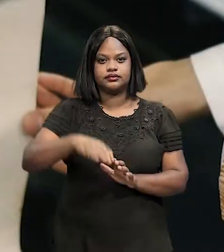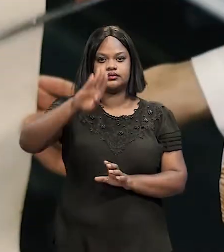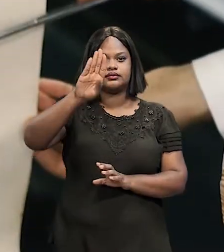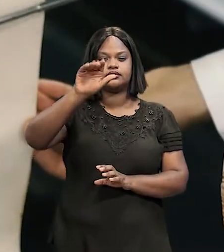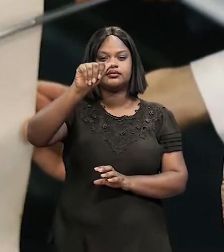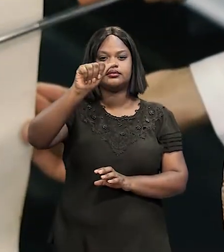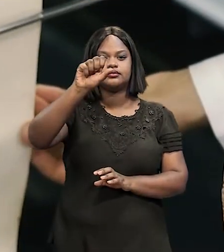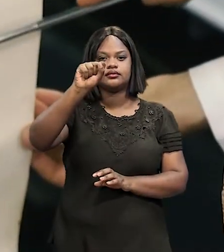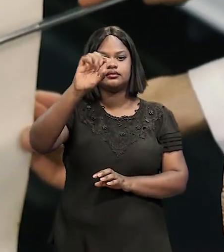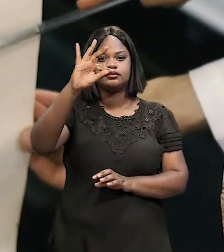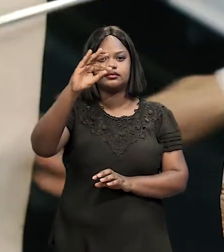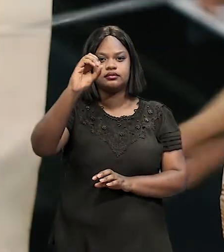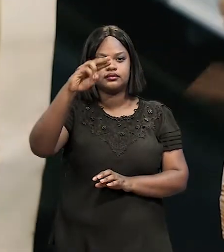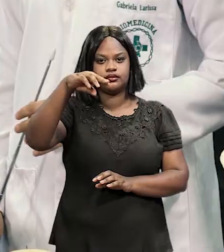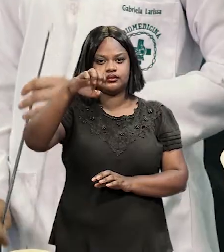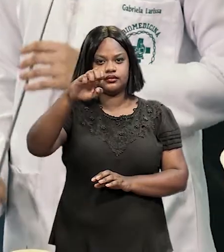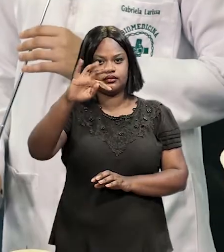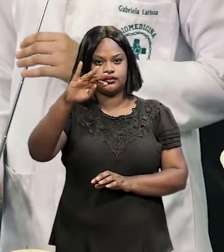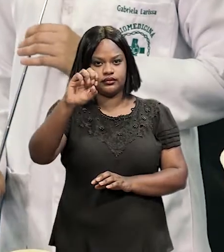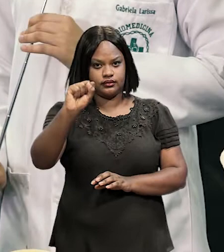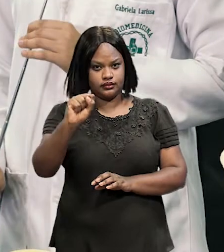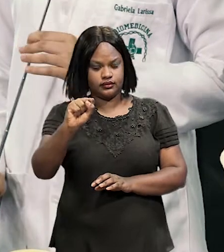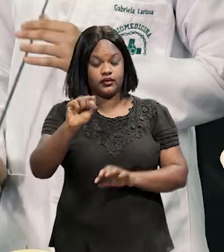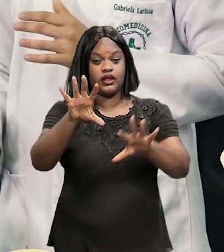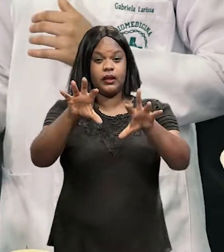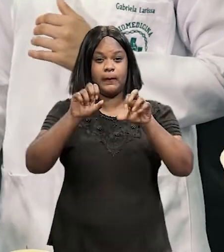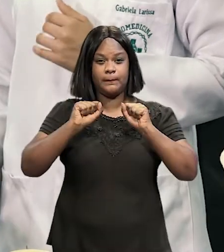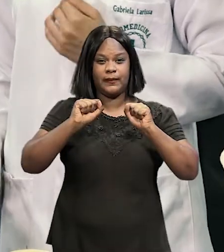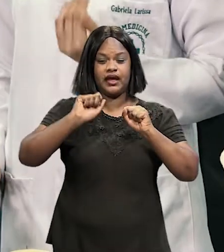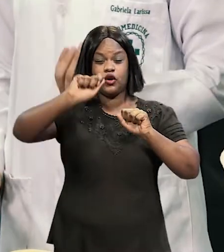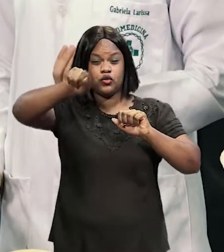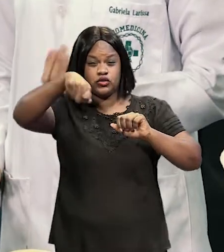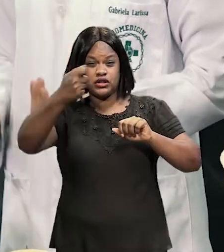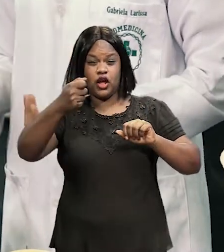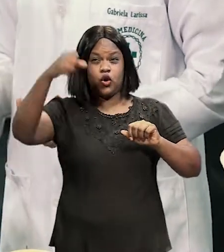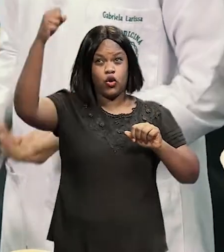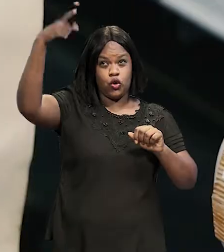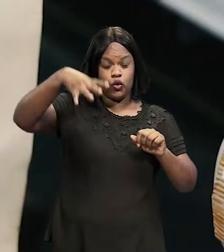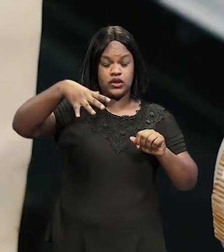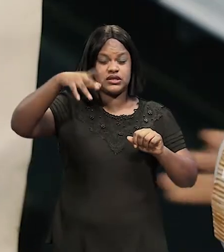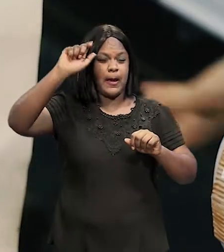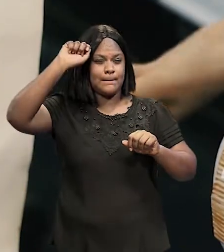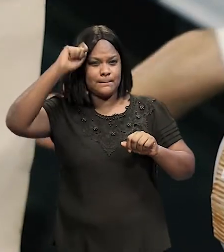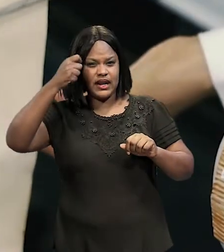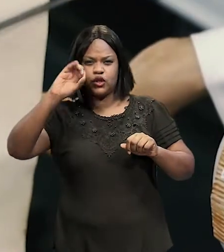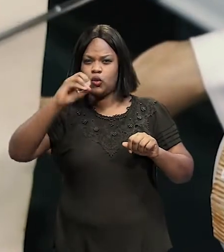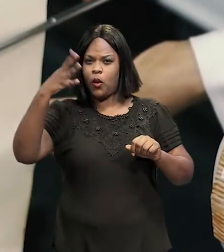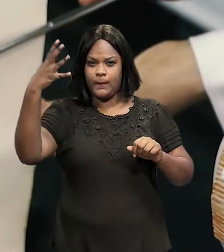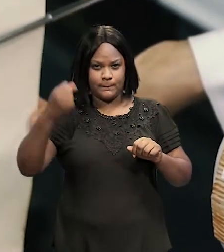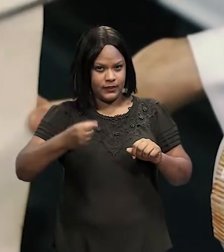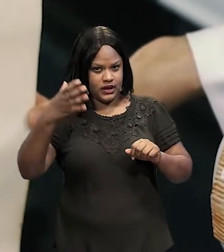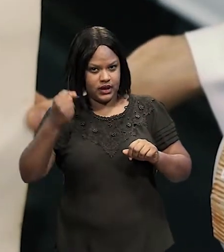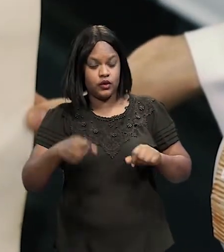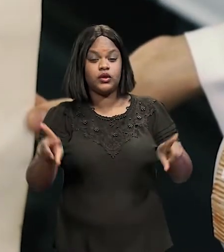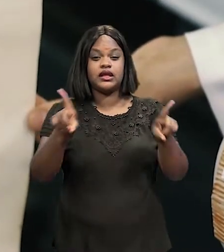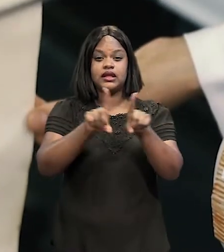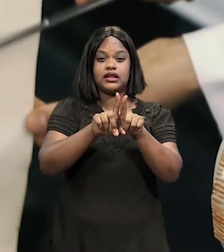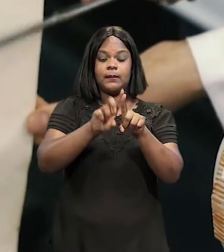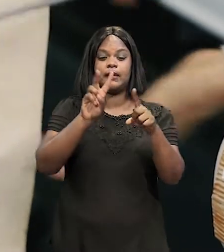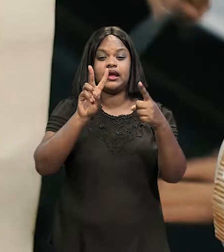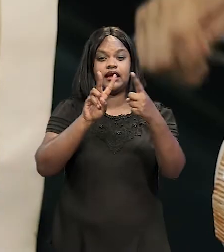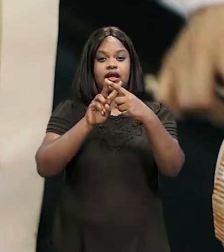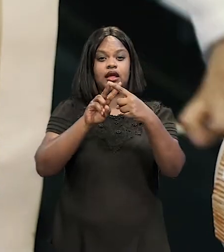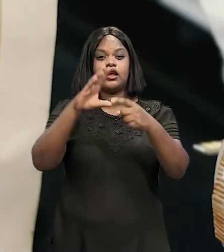ser os bastonetes, que são específicas para a captação de luz em preto e branco, ou podem ser os cones, que são essas células